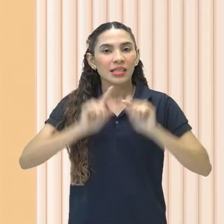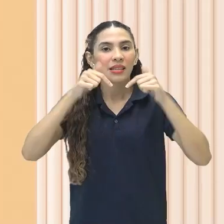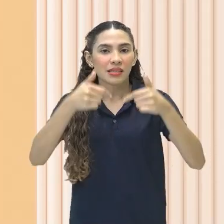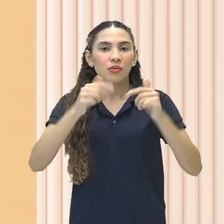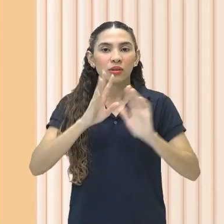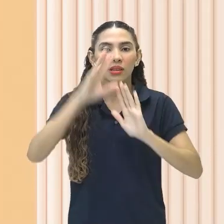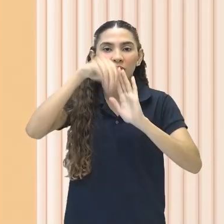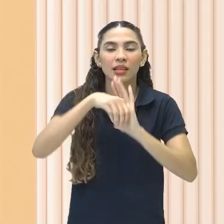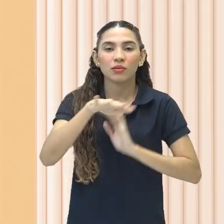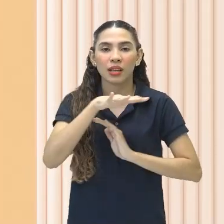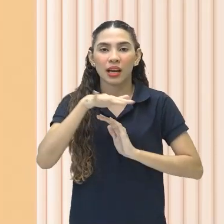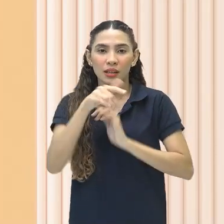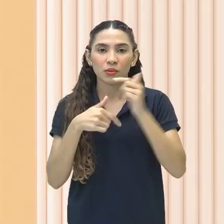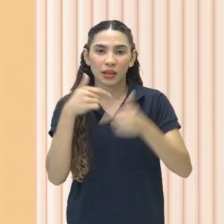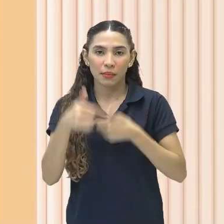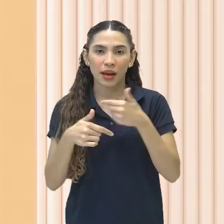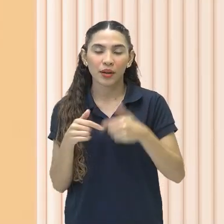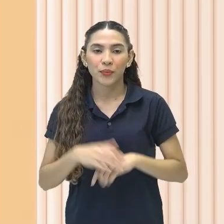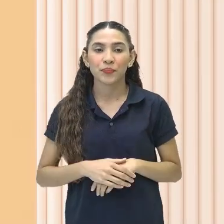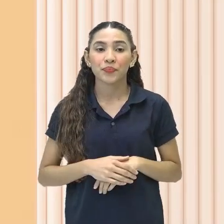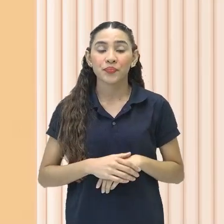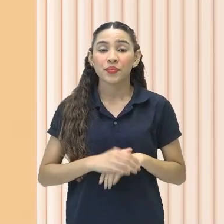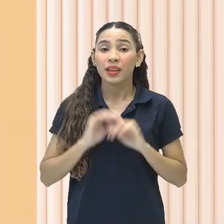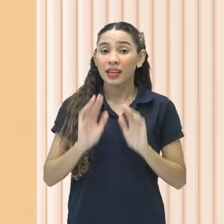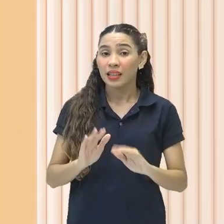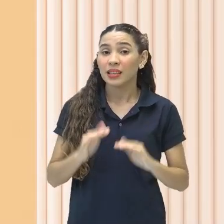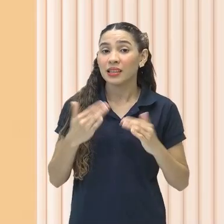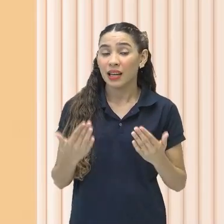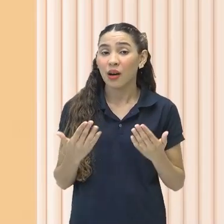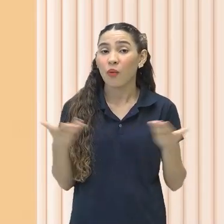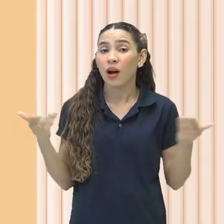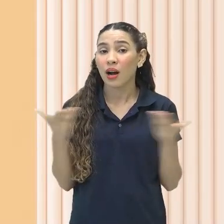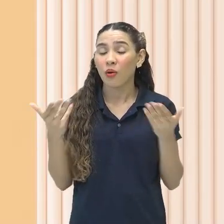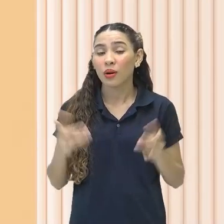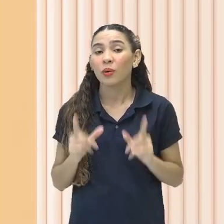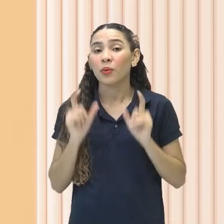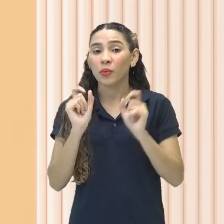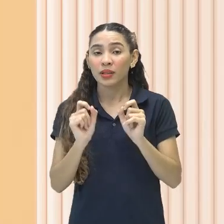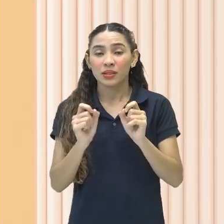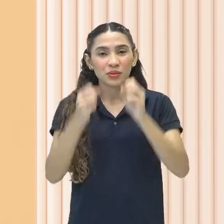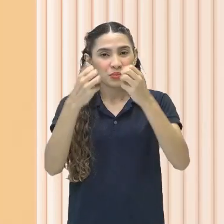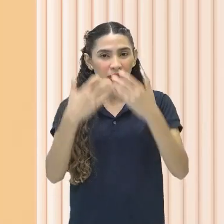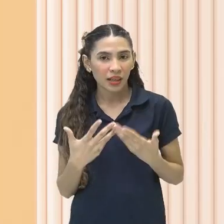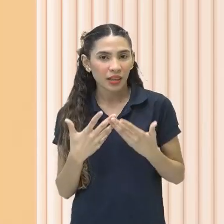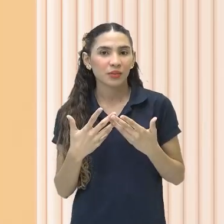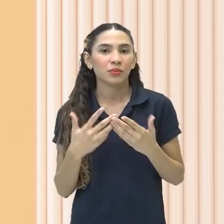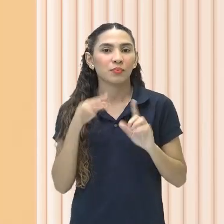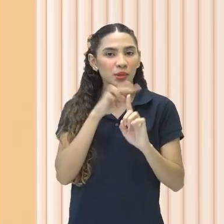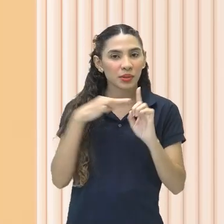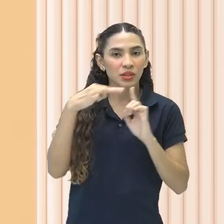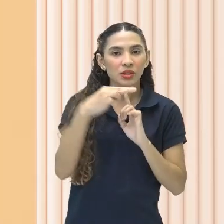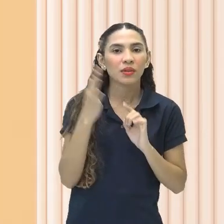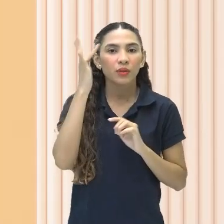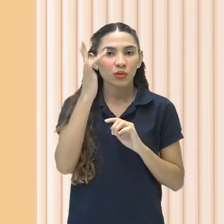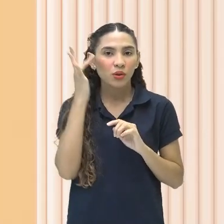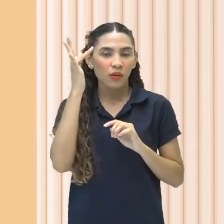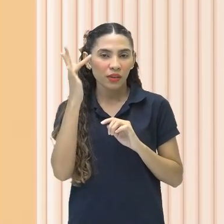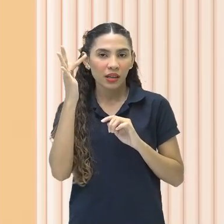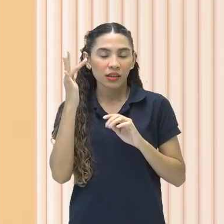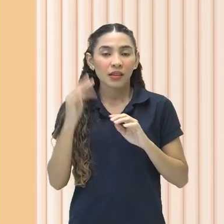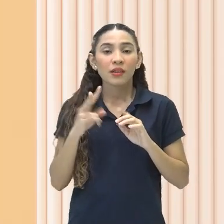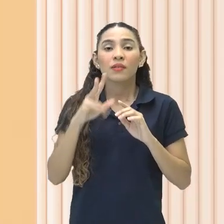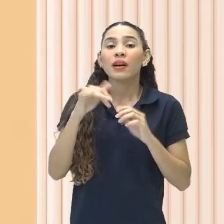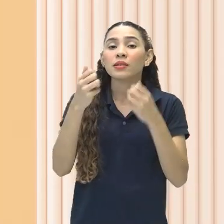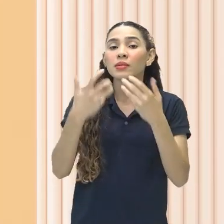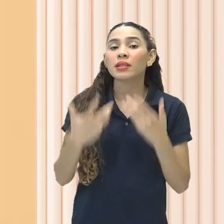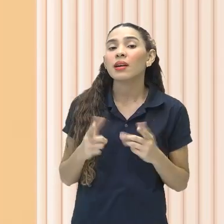dentro, né, do campo do trabalho. E aí nós vamos fazer agora, né, estamos falando desse olhar da filosofia, a gente vai